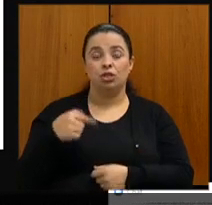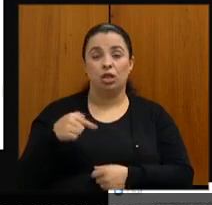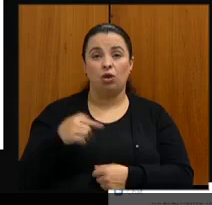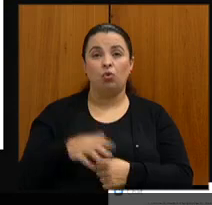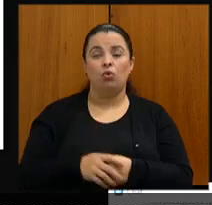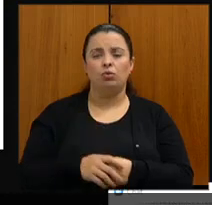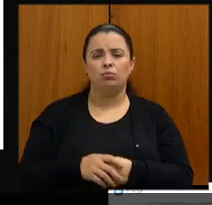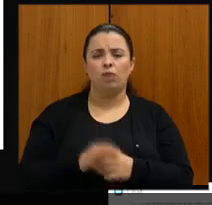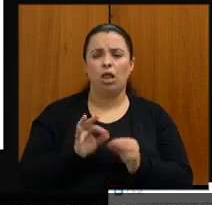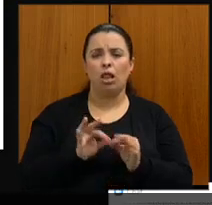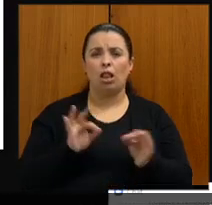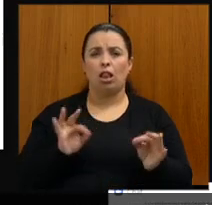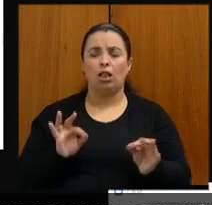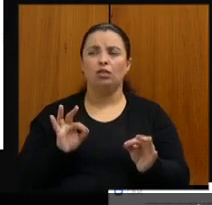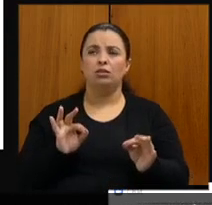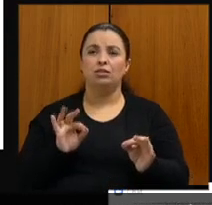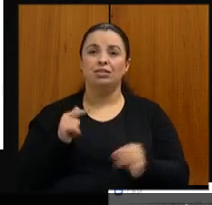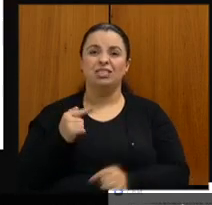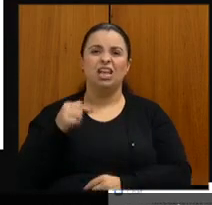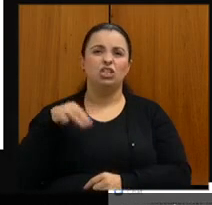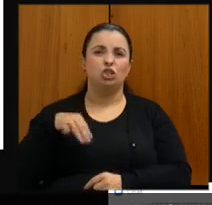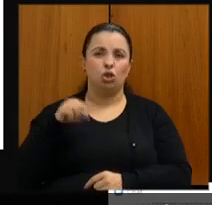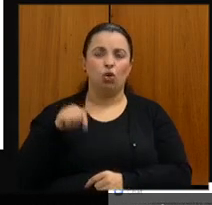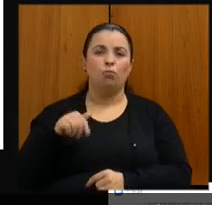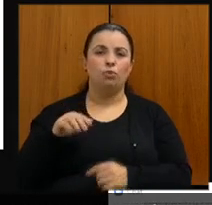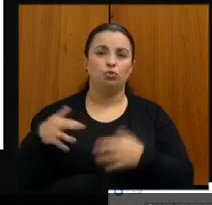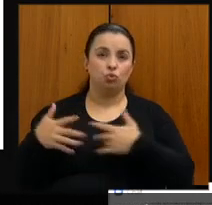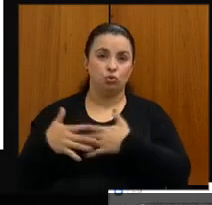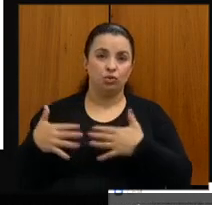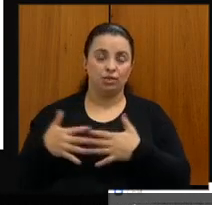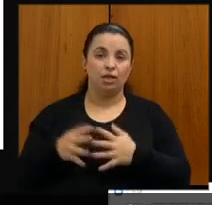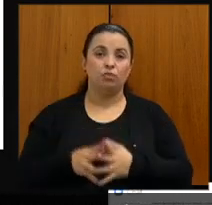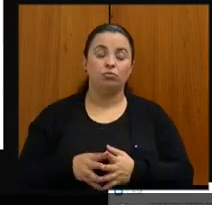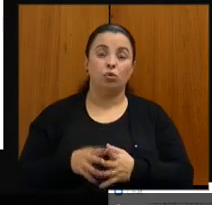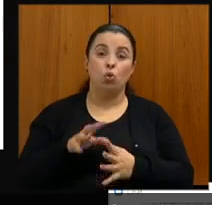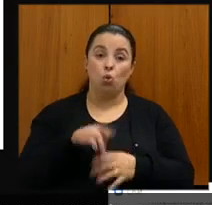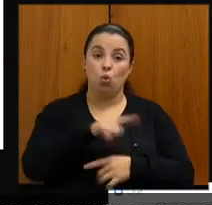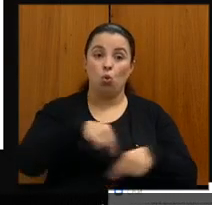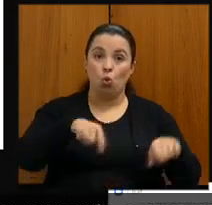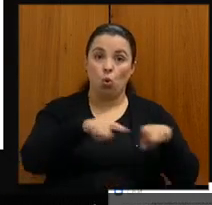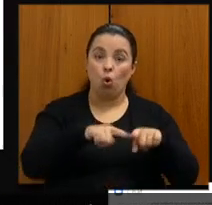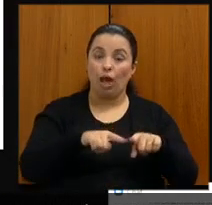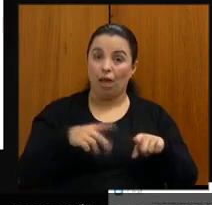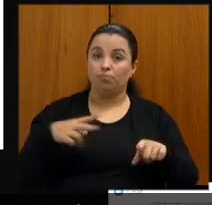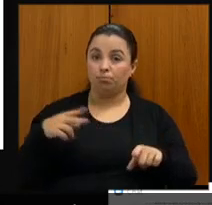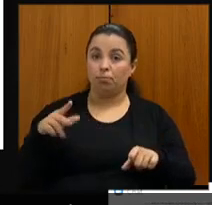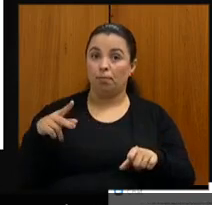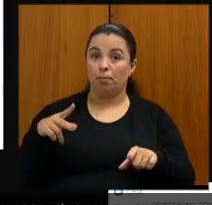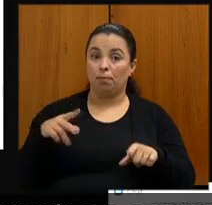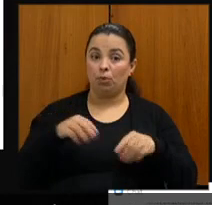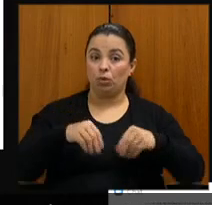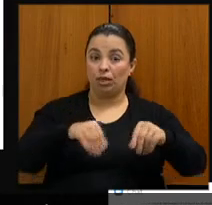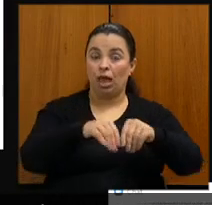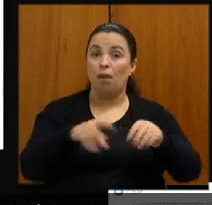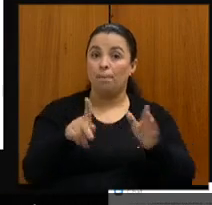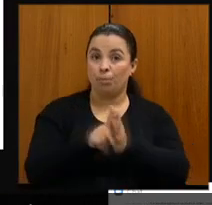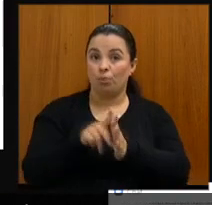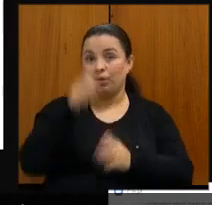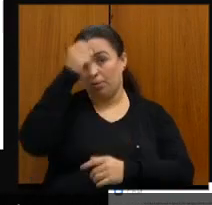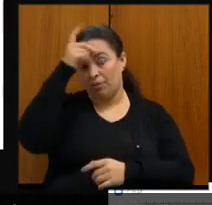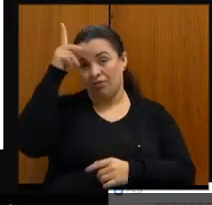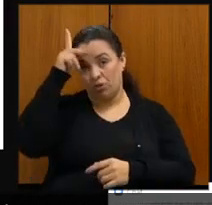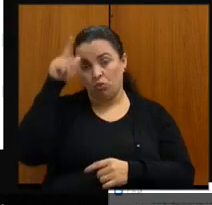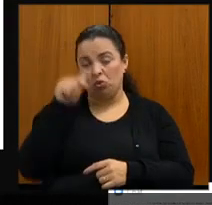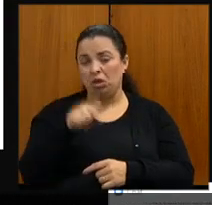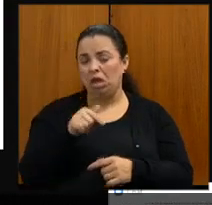do centro da cidade O terreno onde a ocupação está localizada pertence à prefeitura que e não exercia função social a